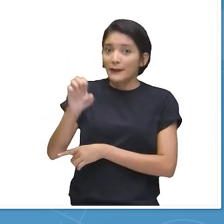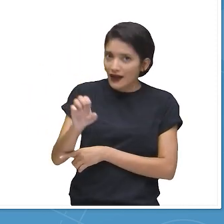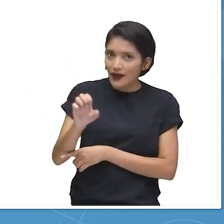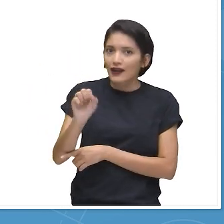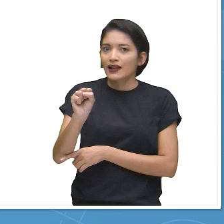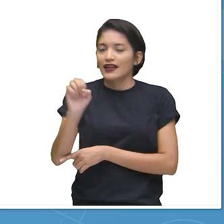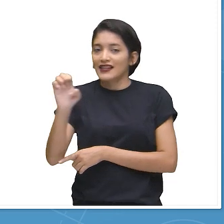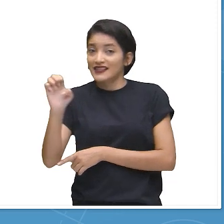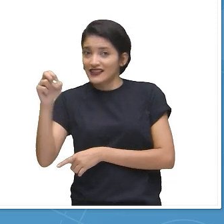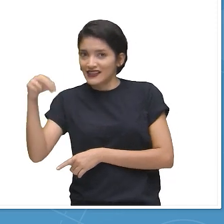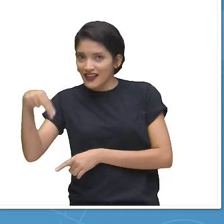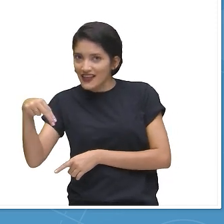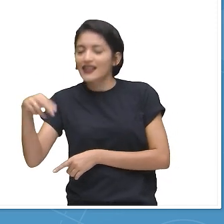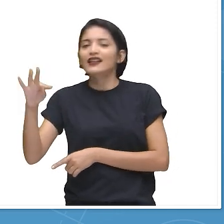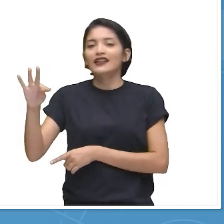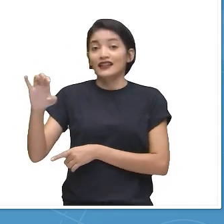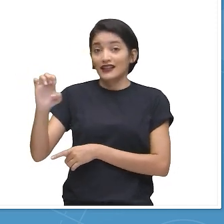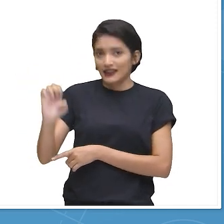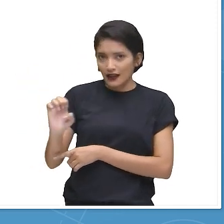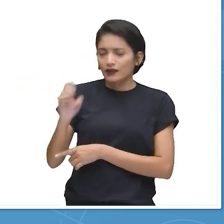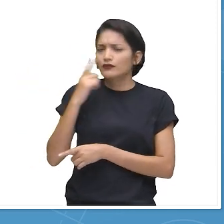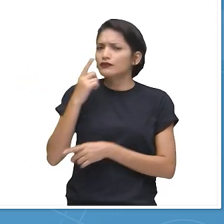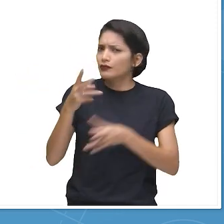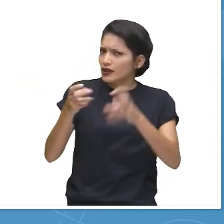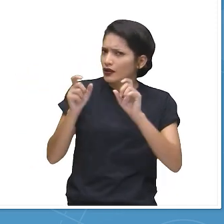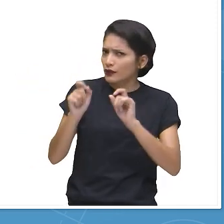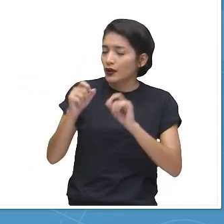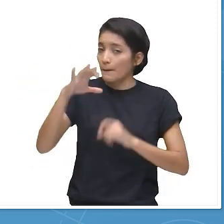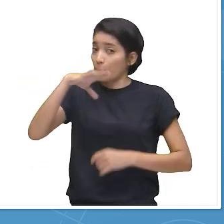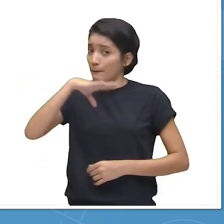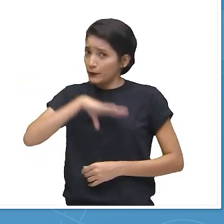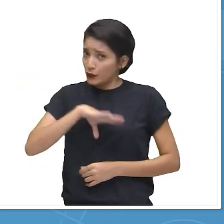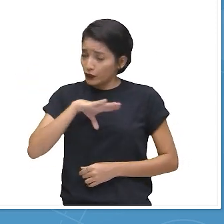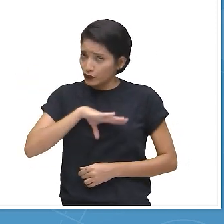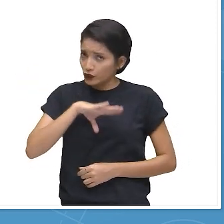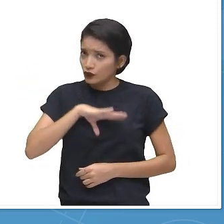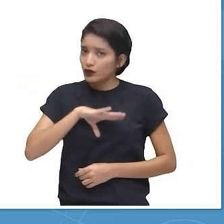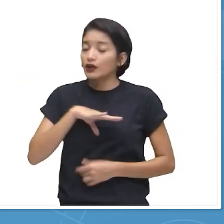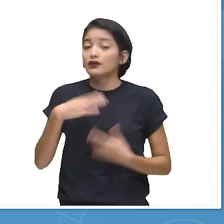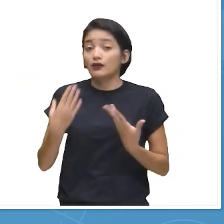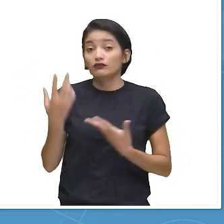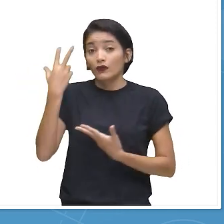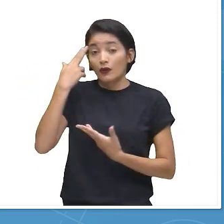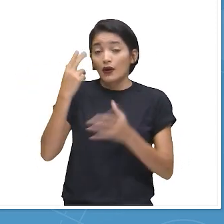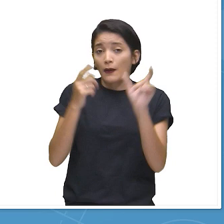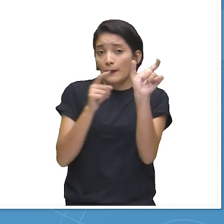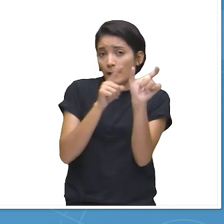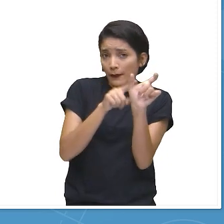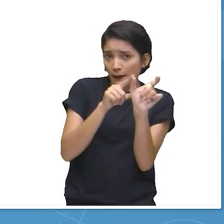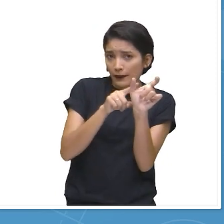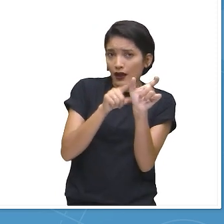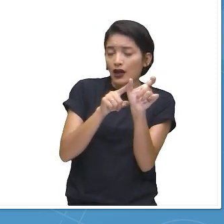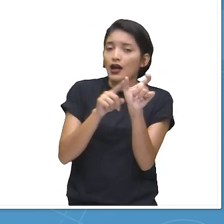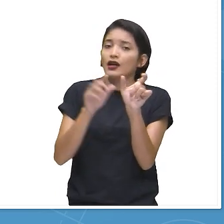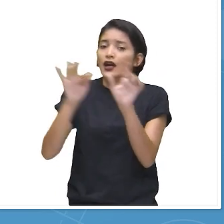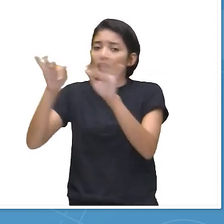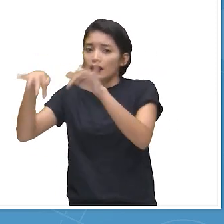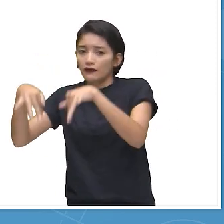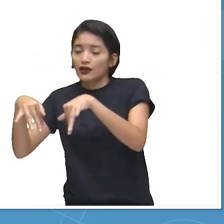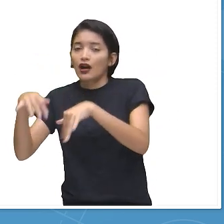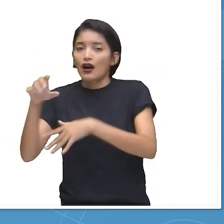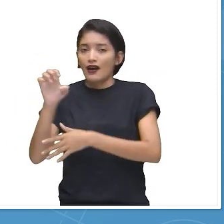aí. E eu quero que você observe uma coisa, na língua portuguesa, normalmente as palavras que terminam com E,